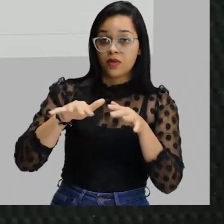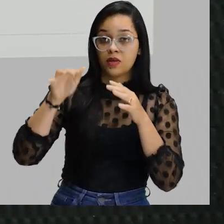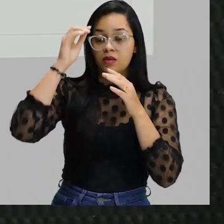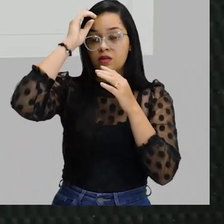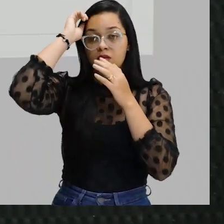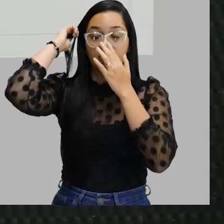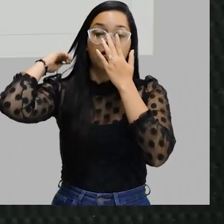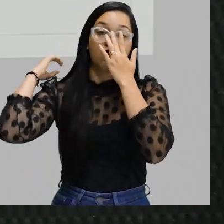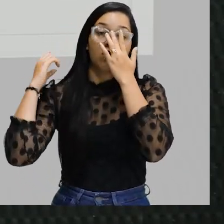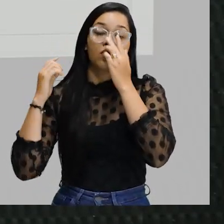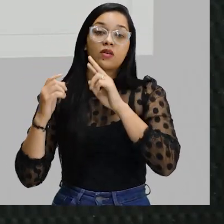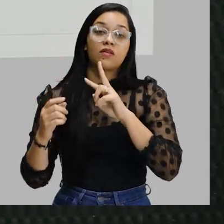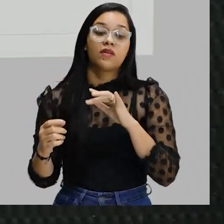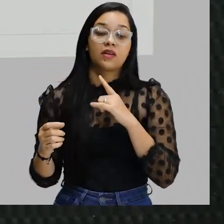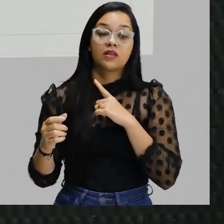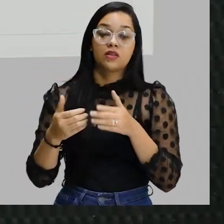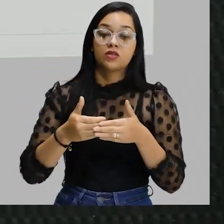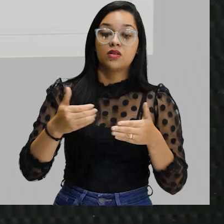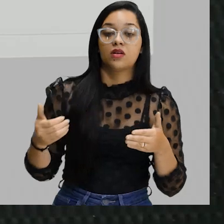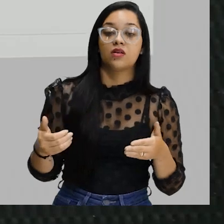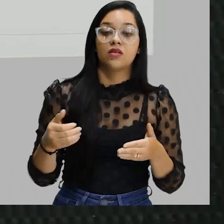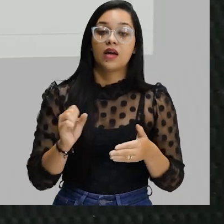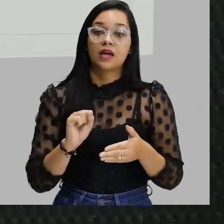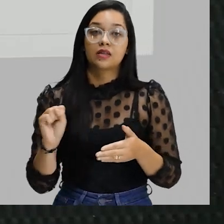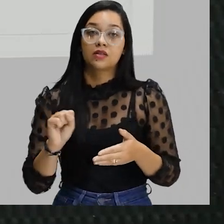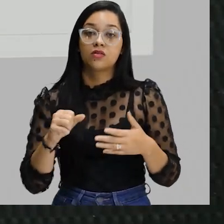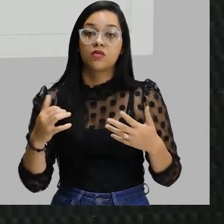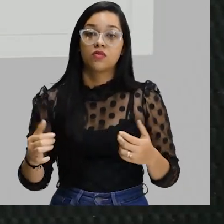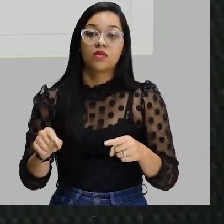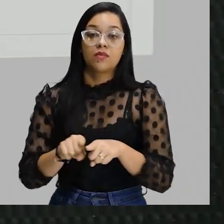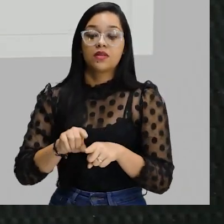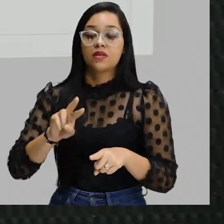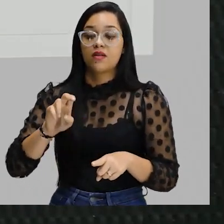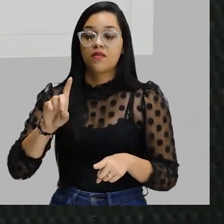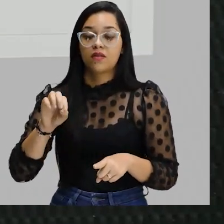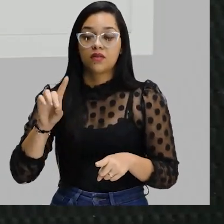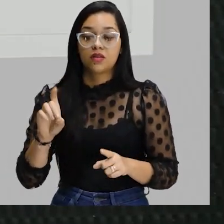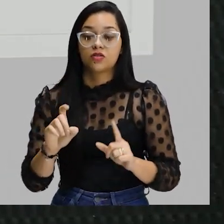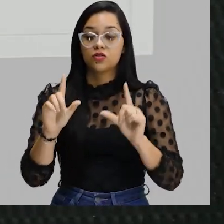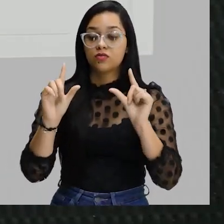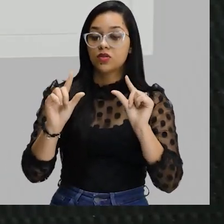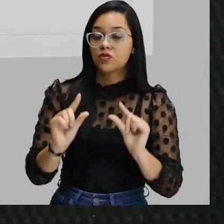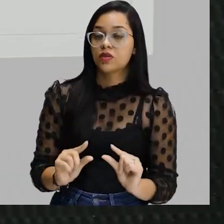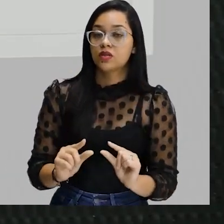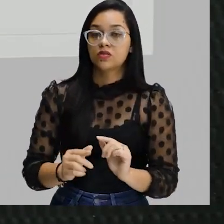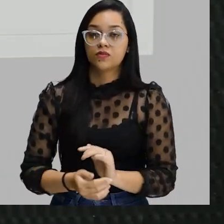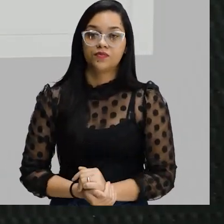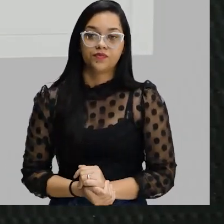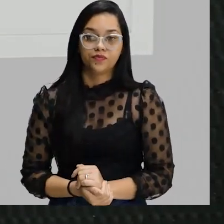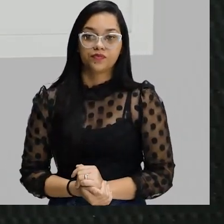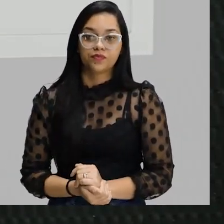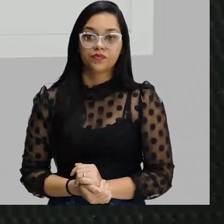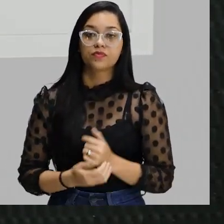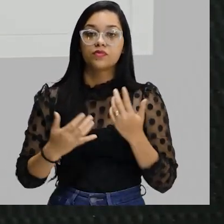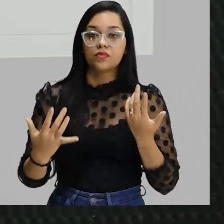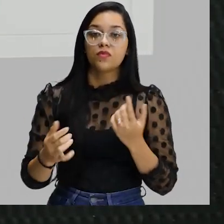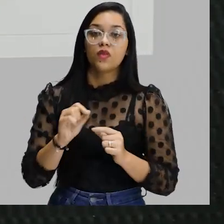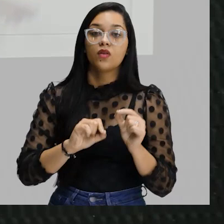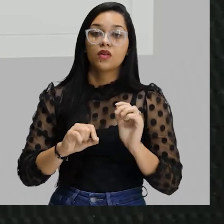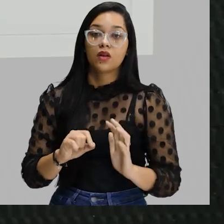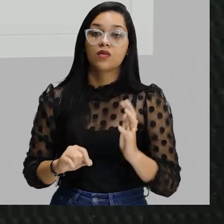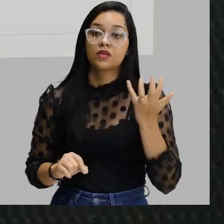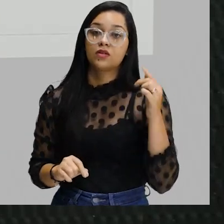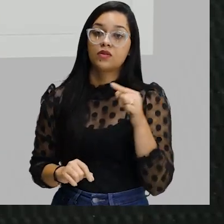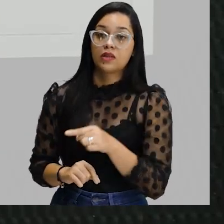Então, no momento que ela vai tirando velocidade a cada segundo, essa velocidade ela vai diminuindo, ok? Que é o que está